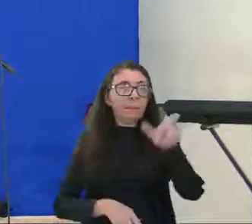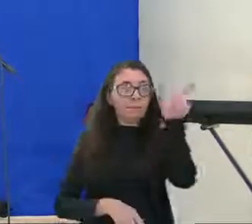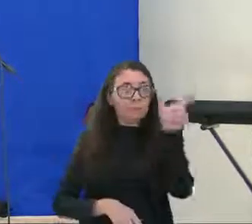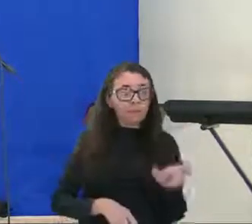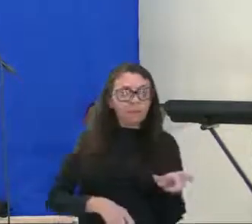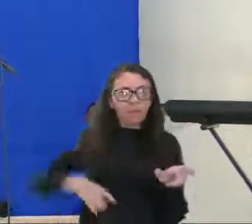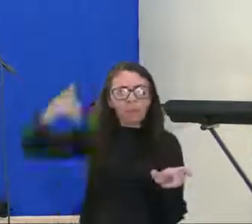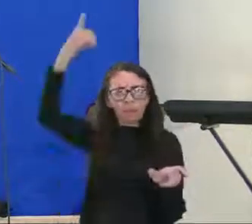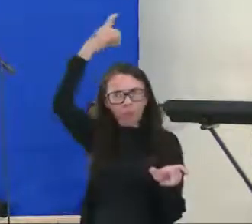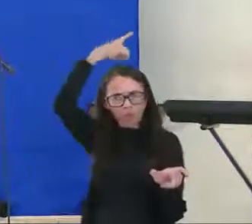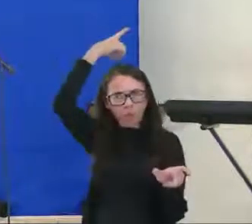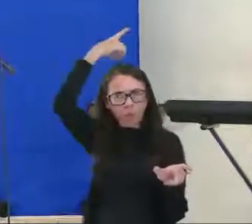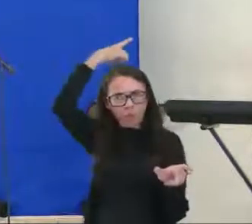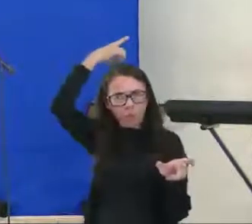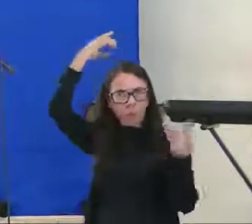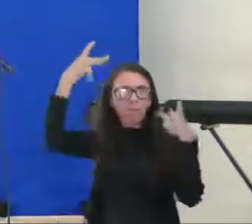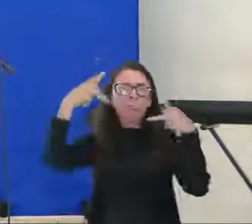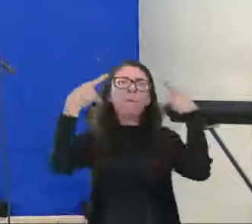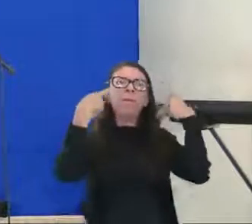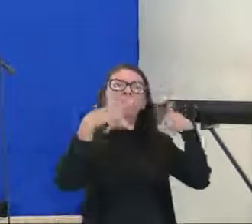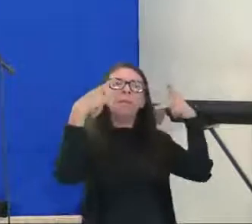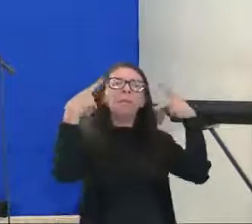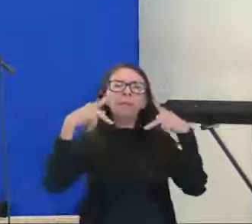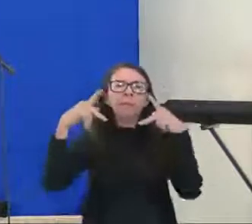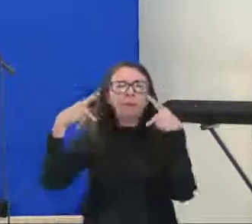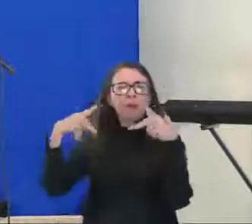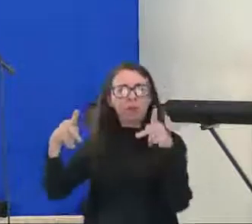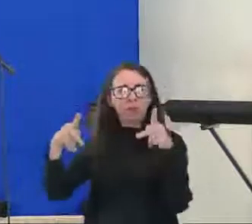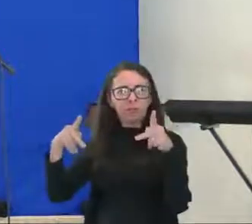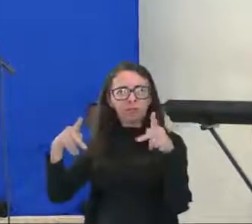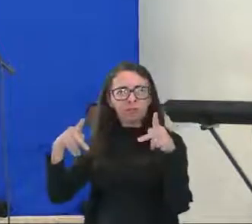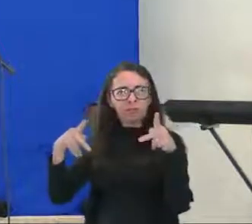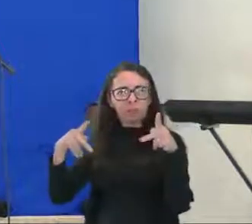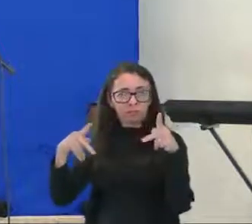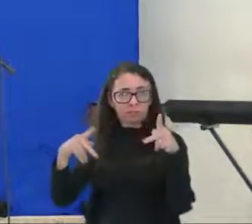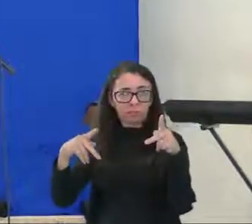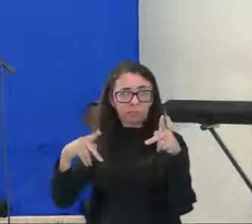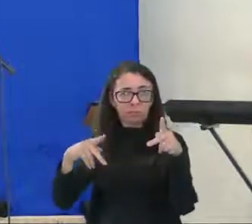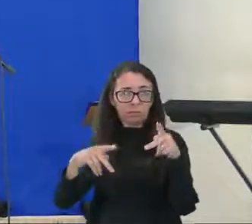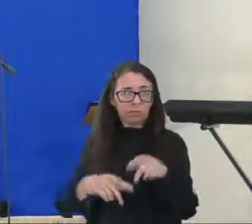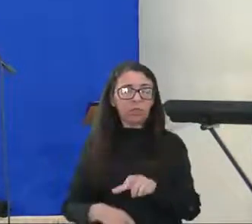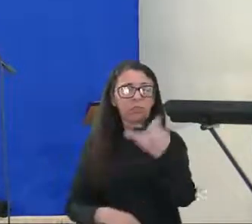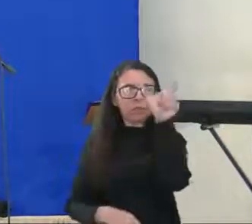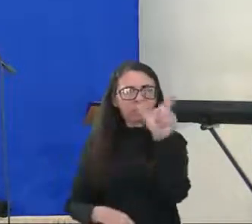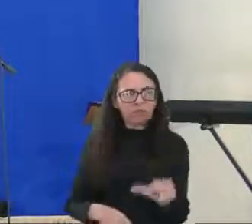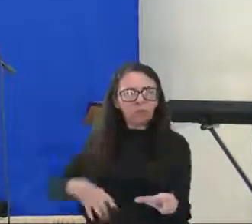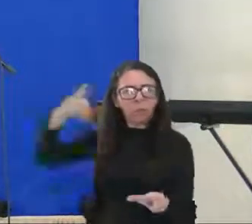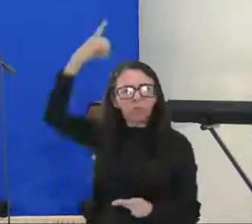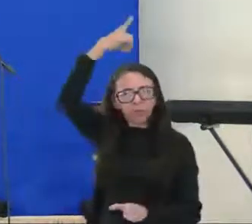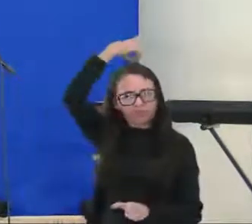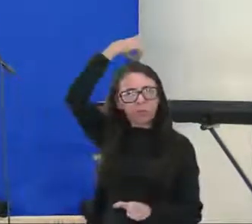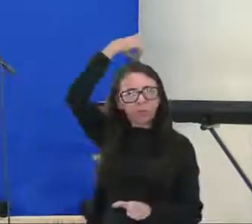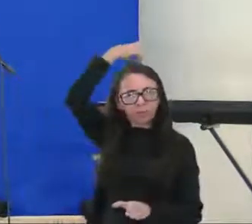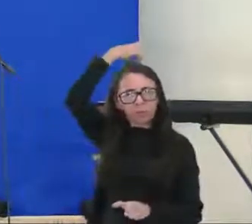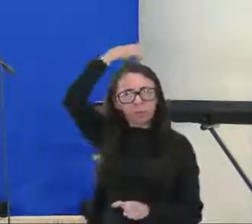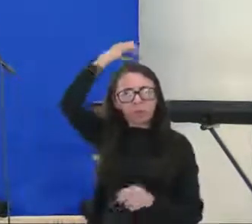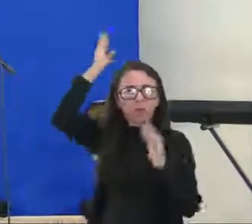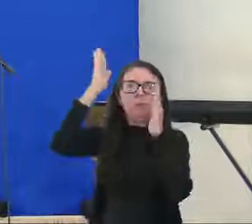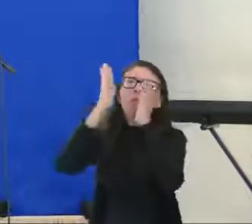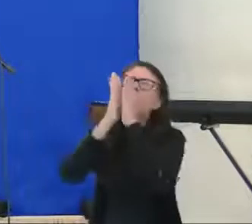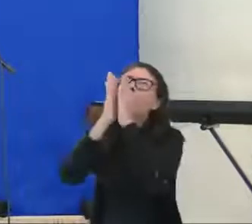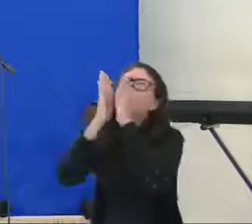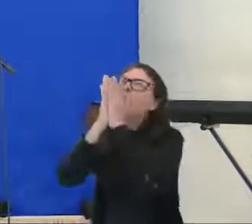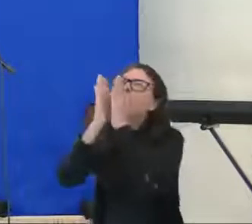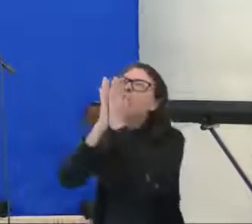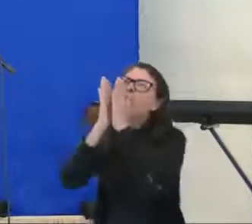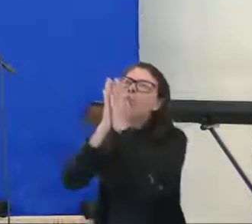ter só um dom. Não, porque aí vai ficar manca a igreja, ela vai ficar frágil espiritualmente. Então é necessário que tenha todos